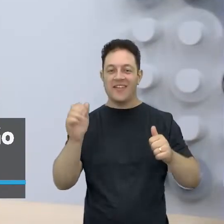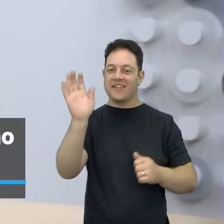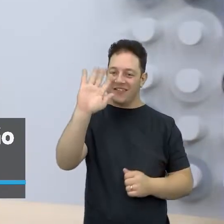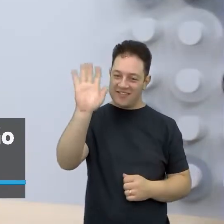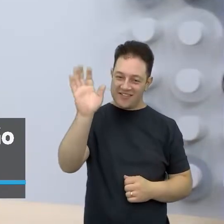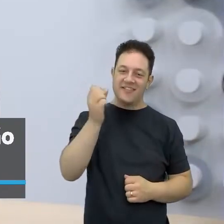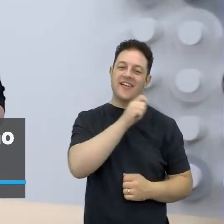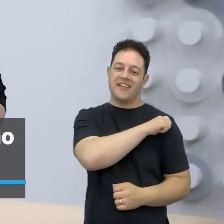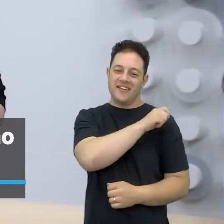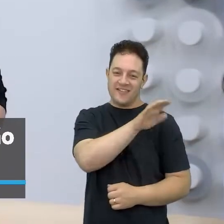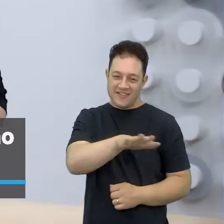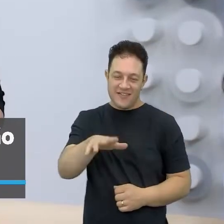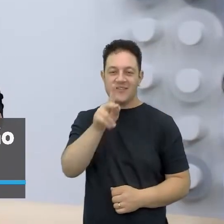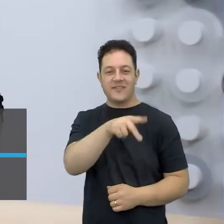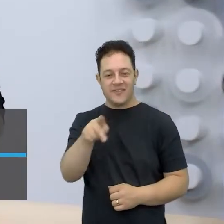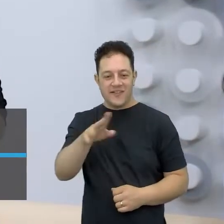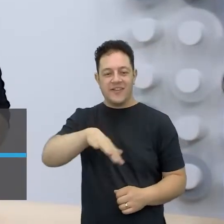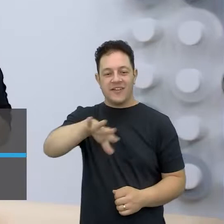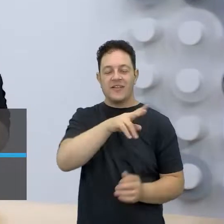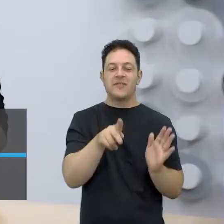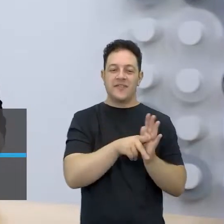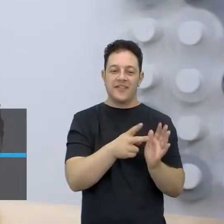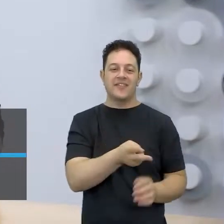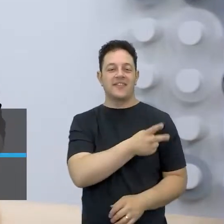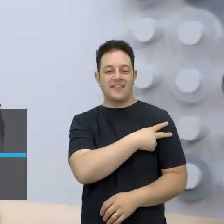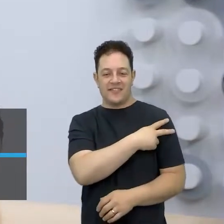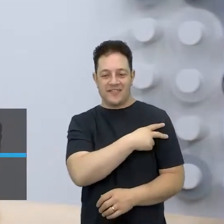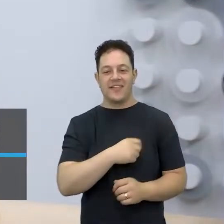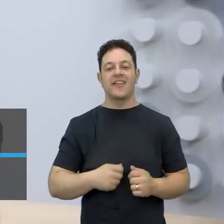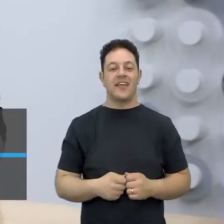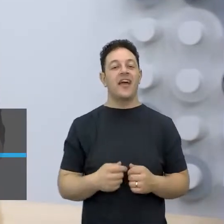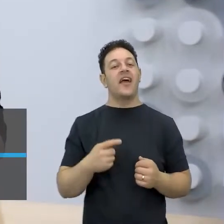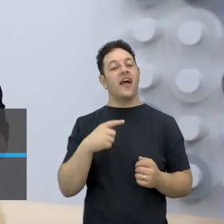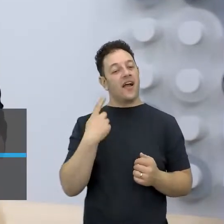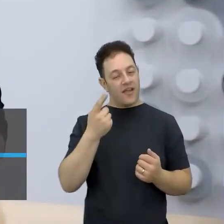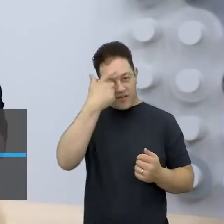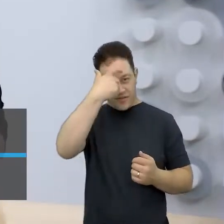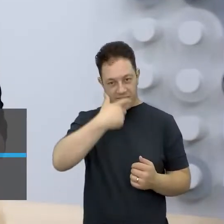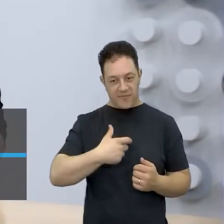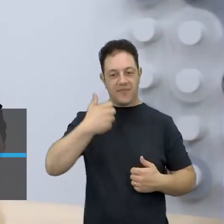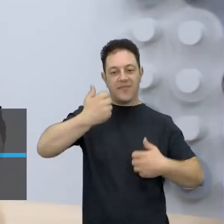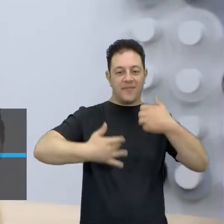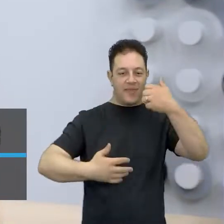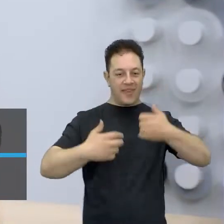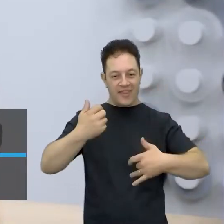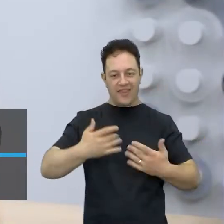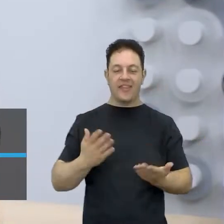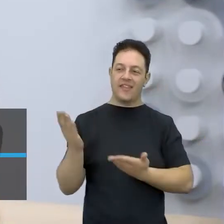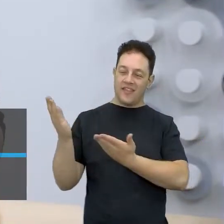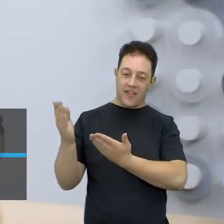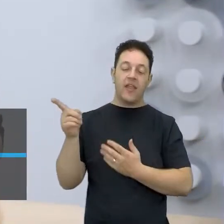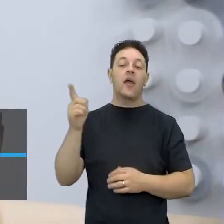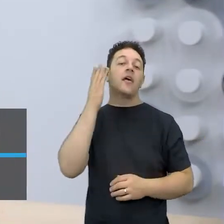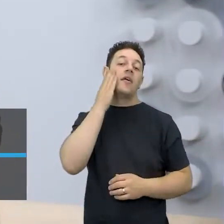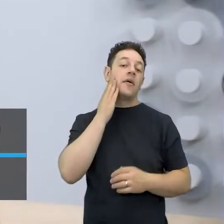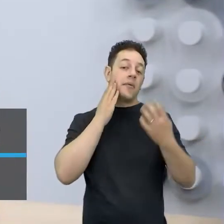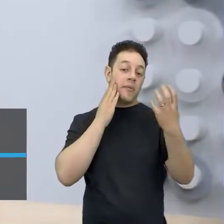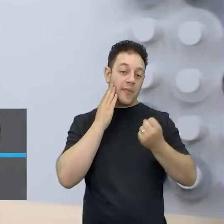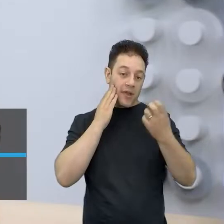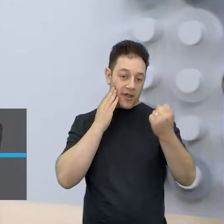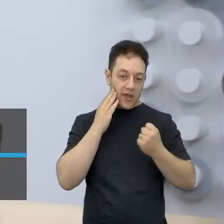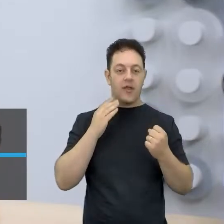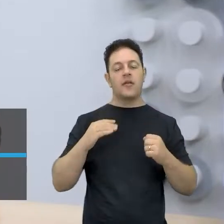Olá, alunos e professores da segunda série. Vou fazer a minha descrição então. Eu sou branca,